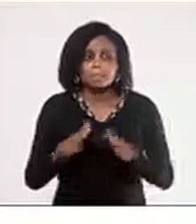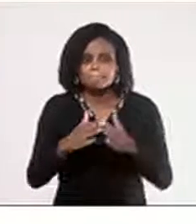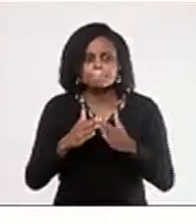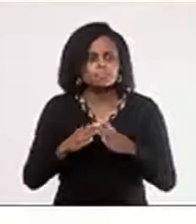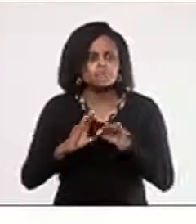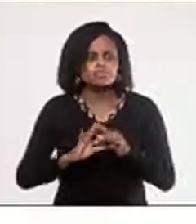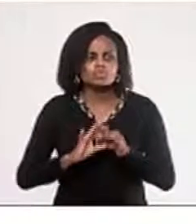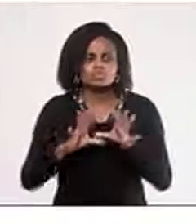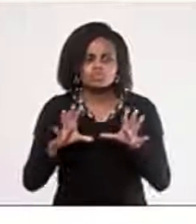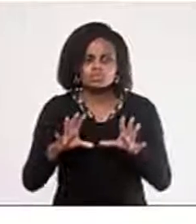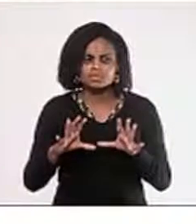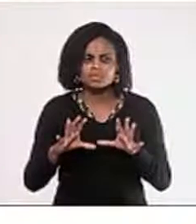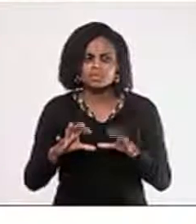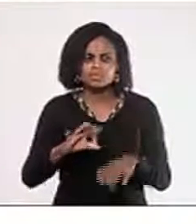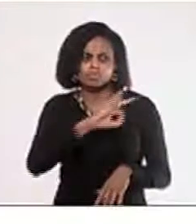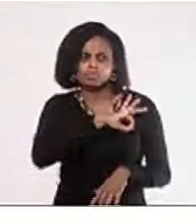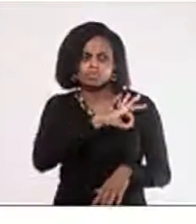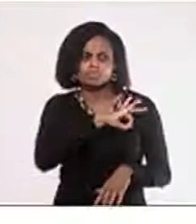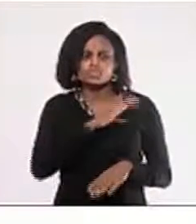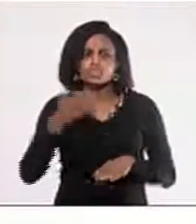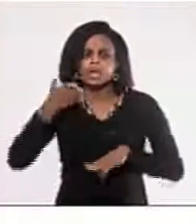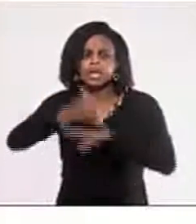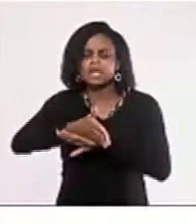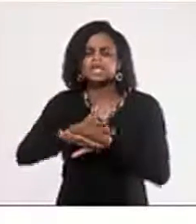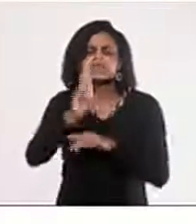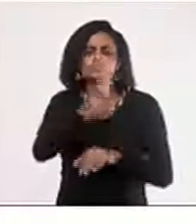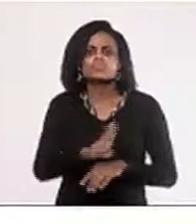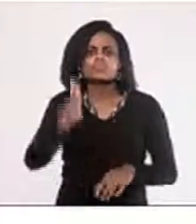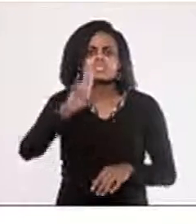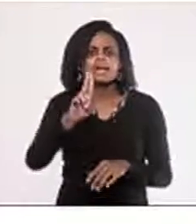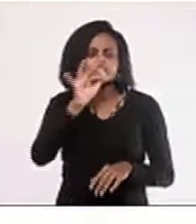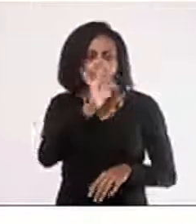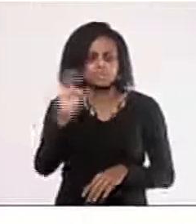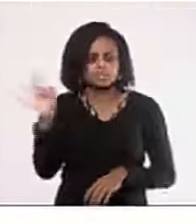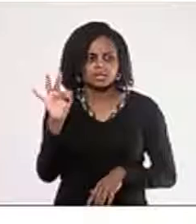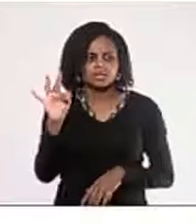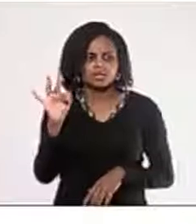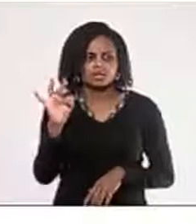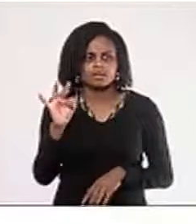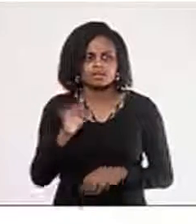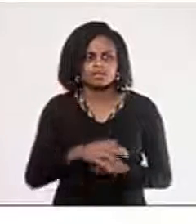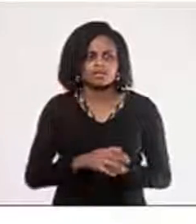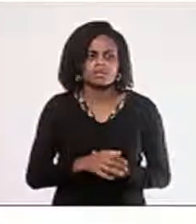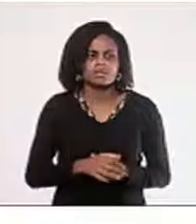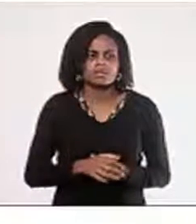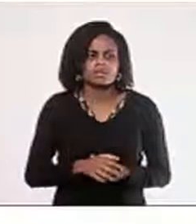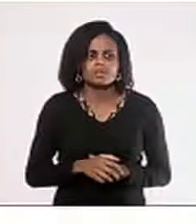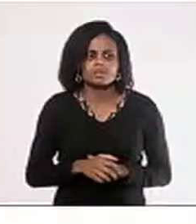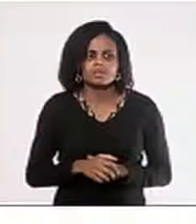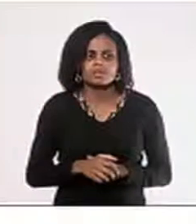autorização para que as polícias atuem nas universidades federais. Ao ser indagado